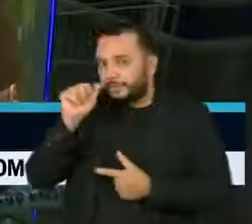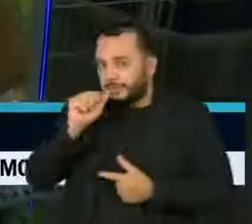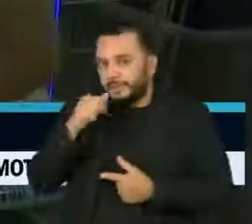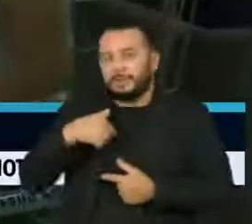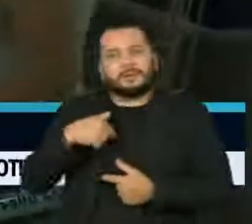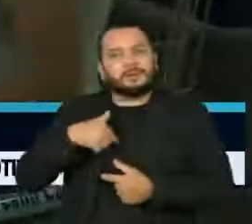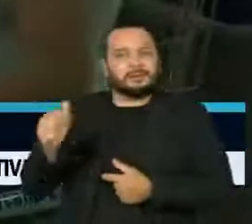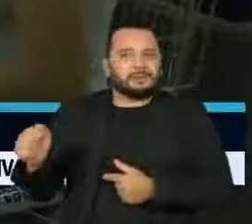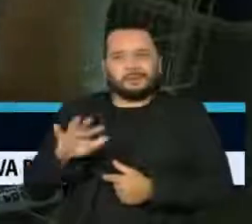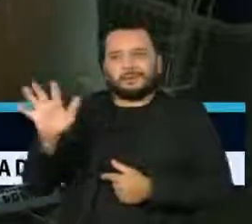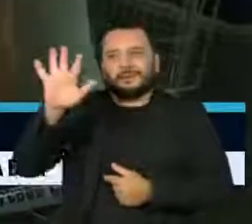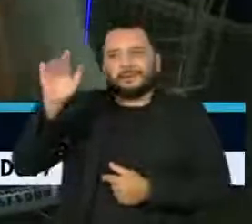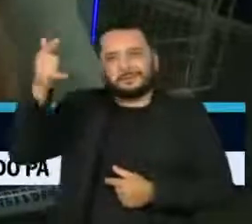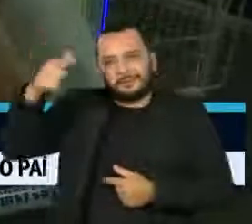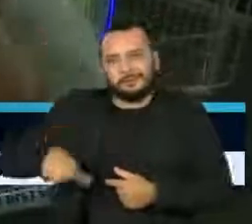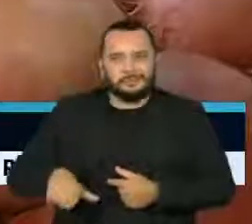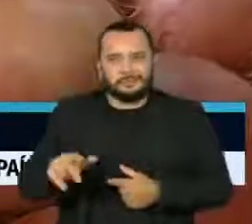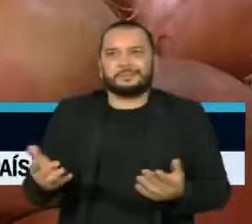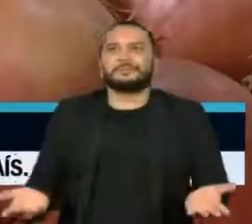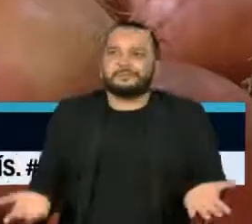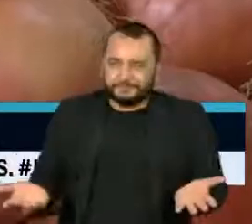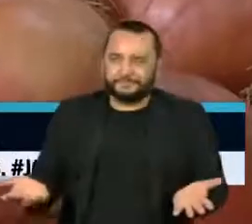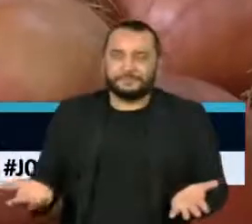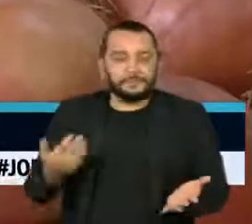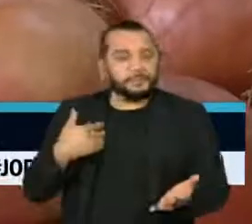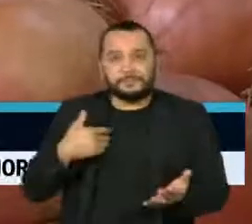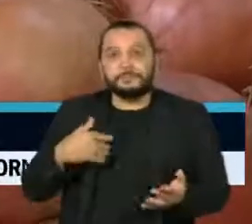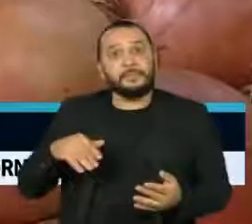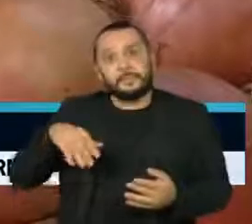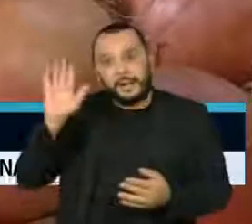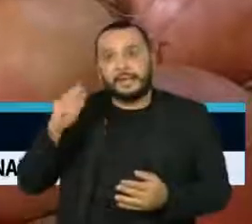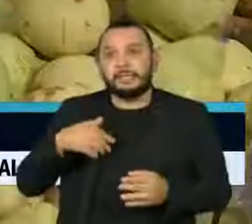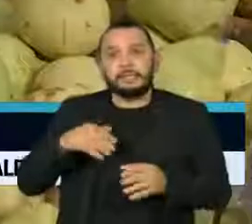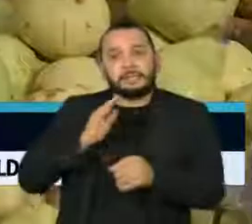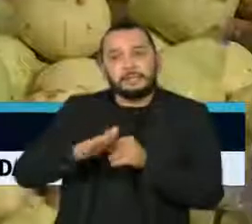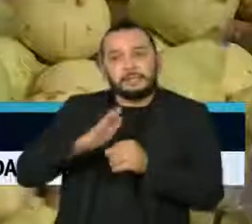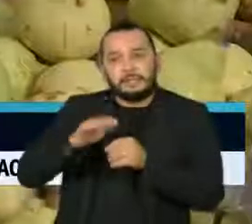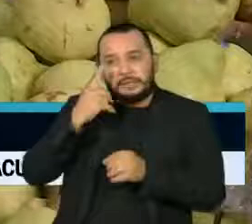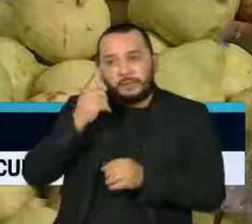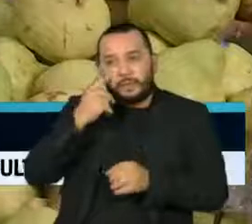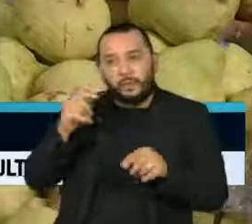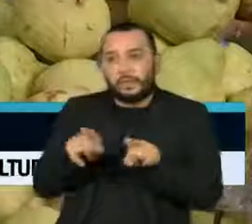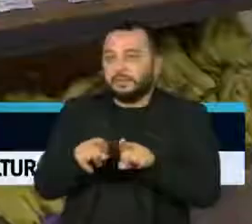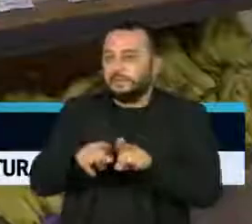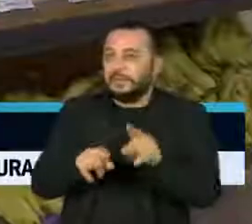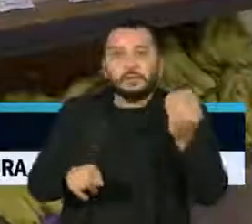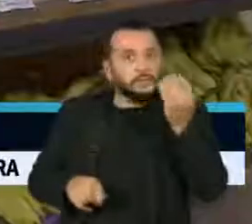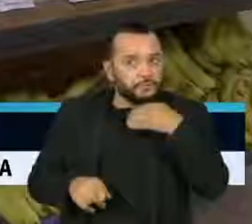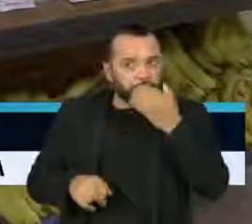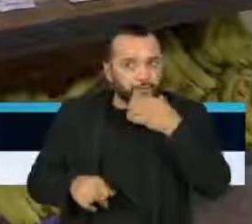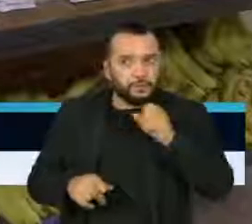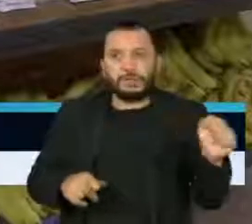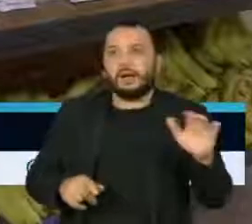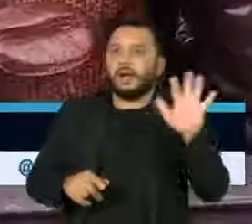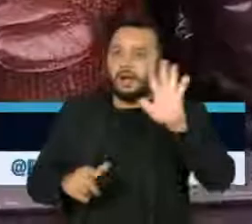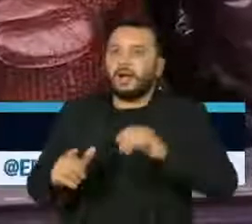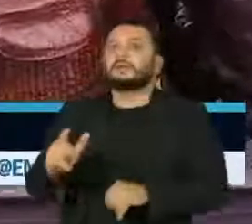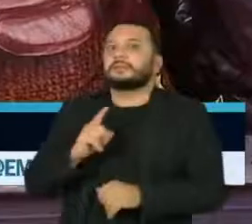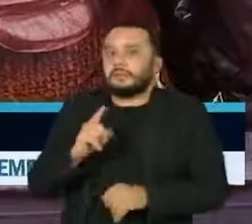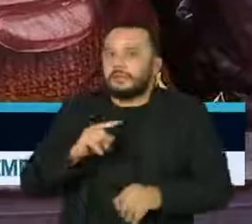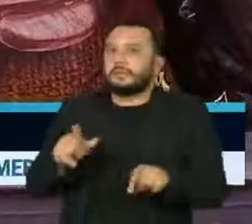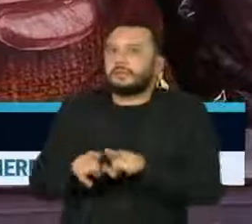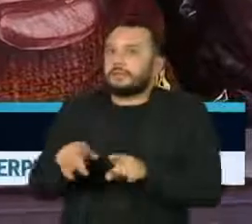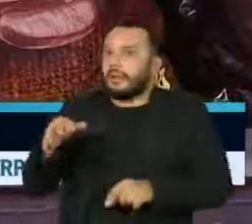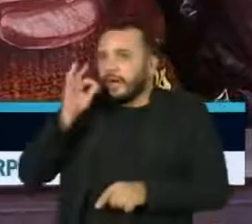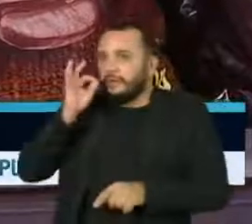dar dor de cabeça para os consumidores. O maior impacto veio da cebola. As frutas também aumentaram bastante, assim como o